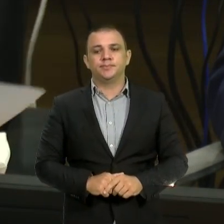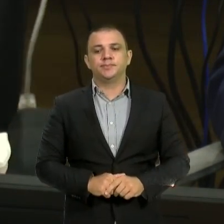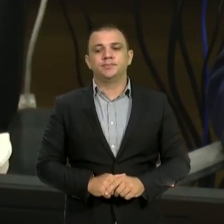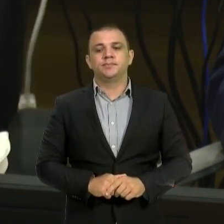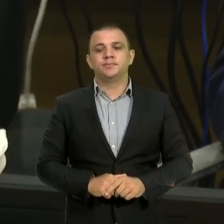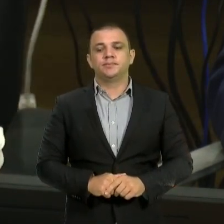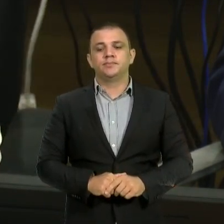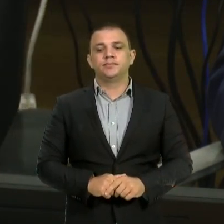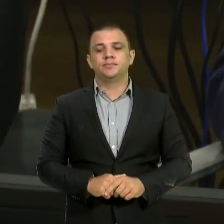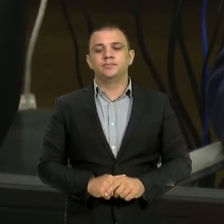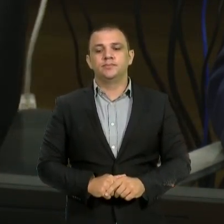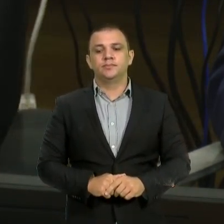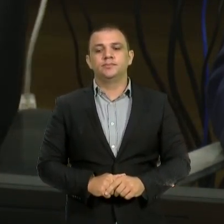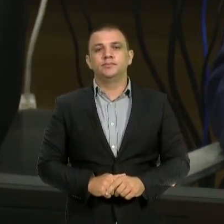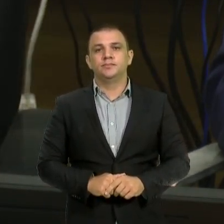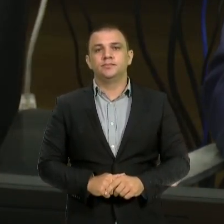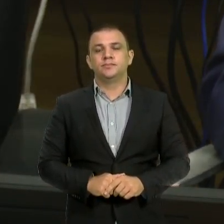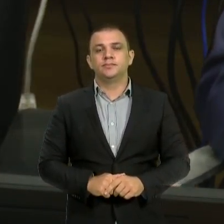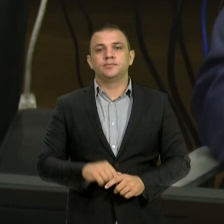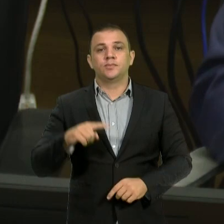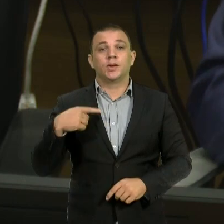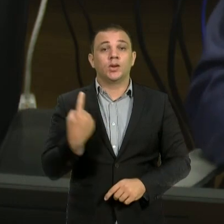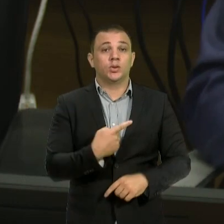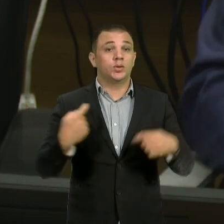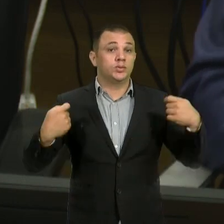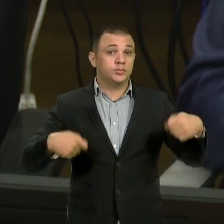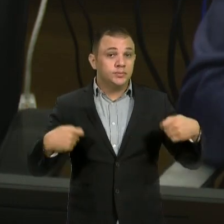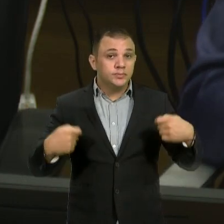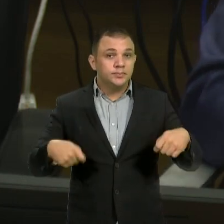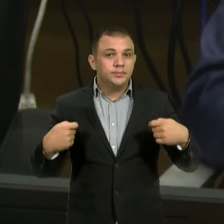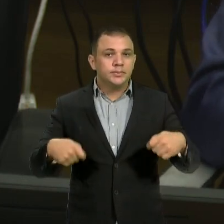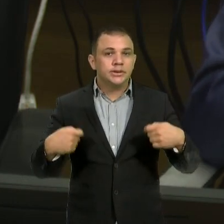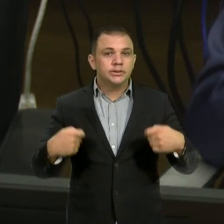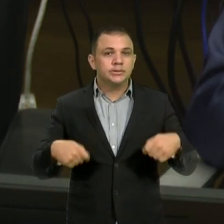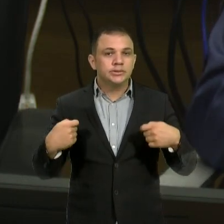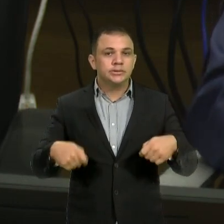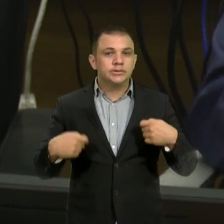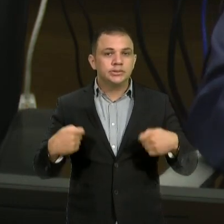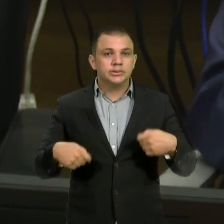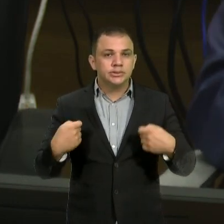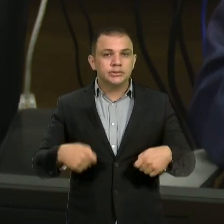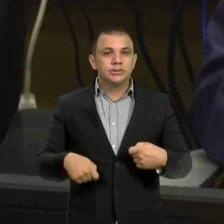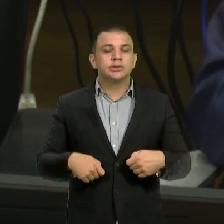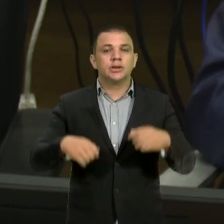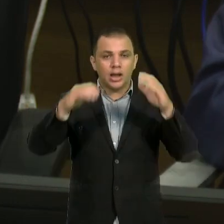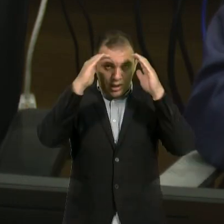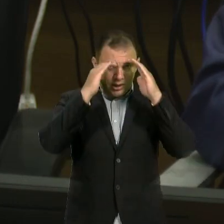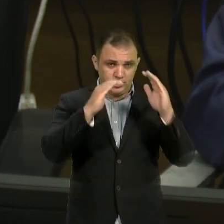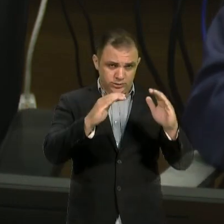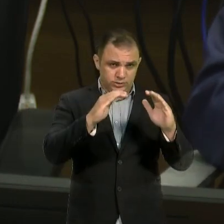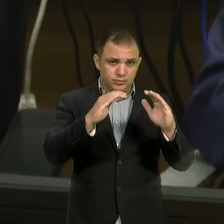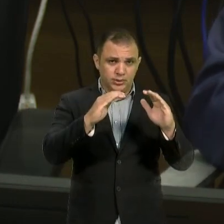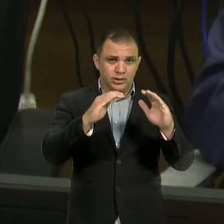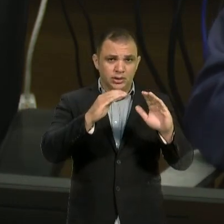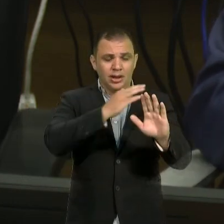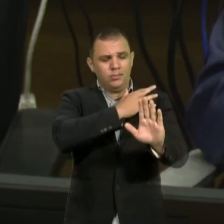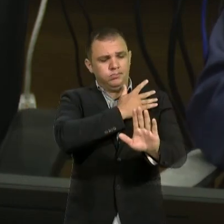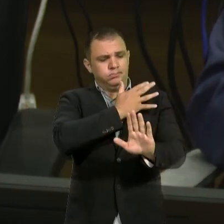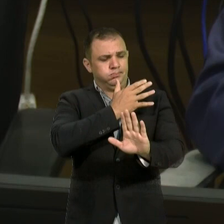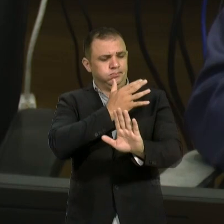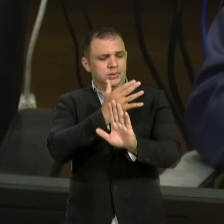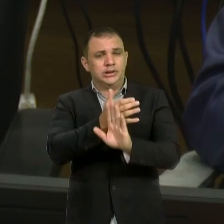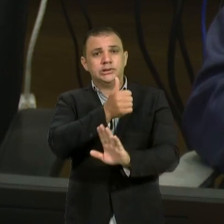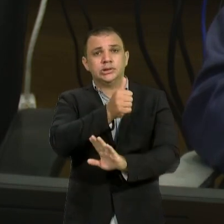É necessário honrar os 188 anos de história rica